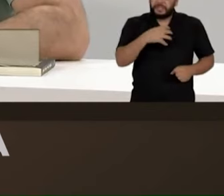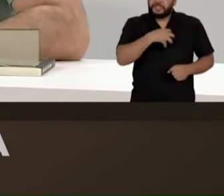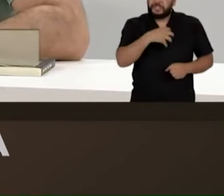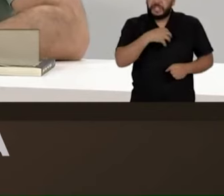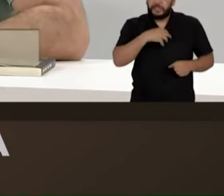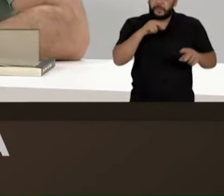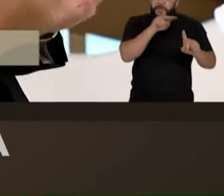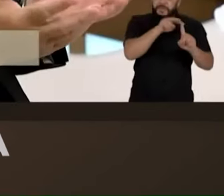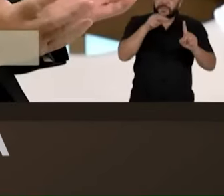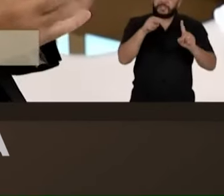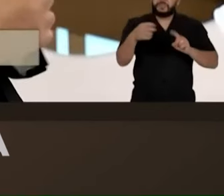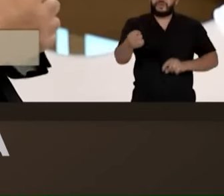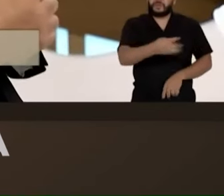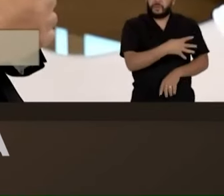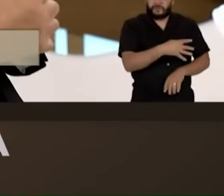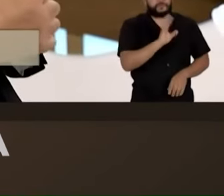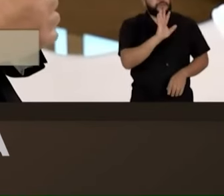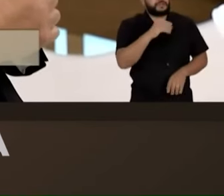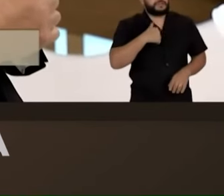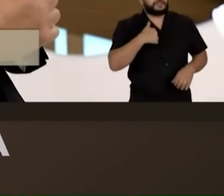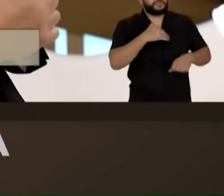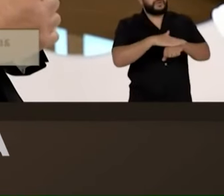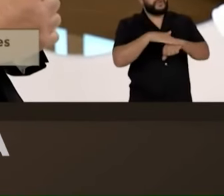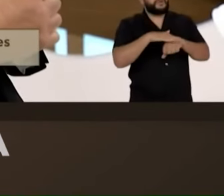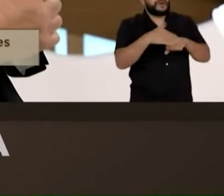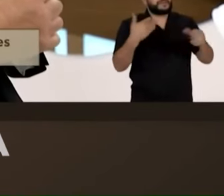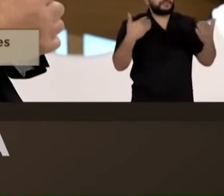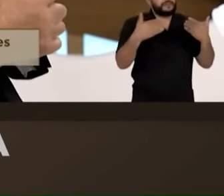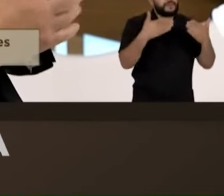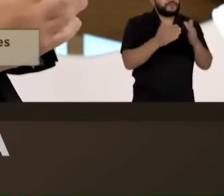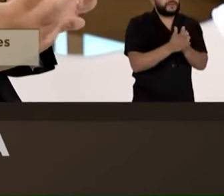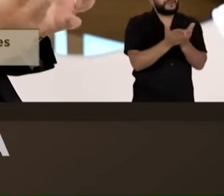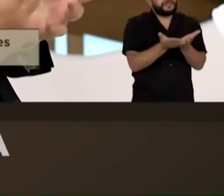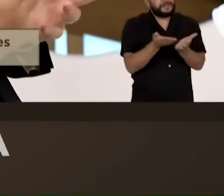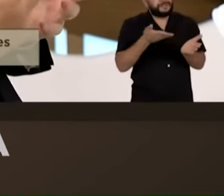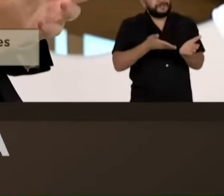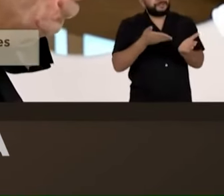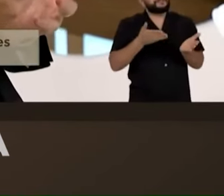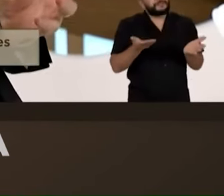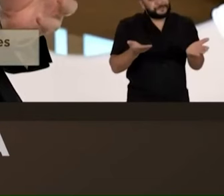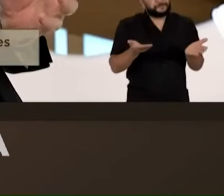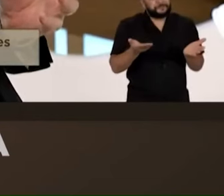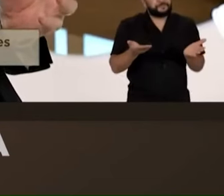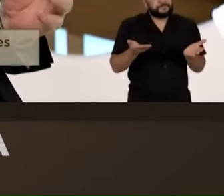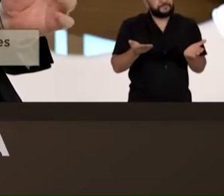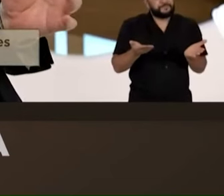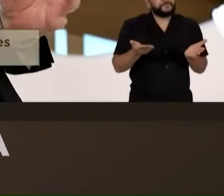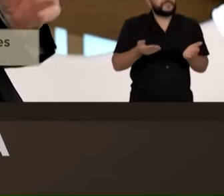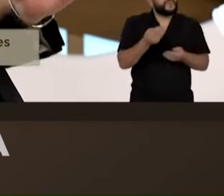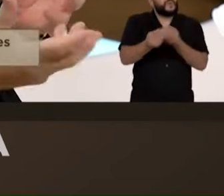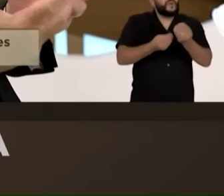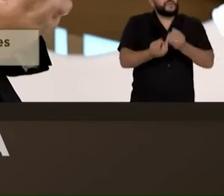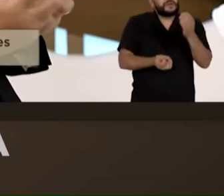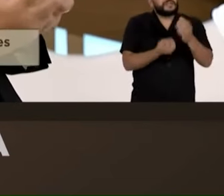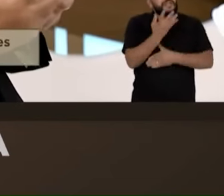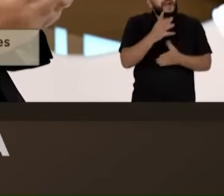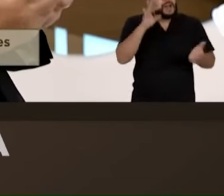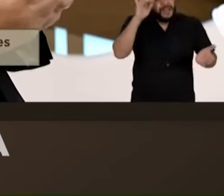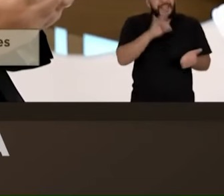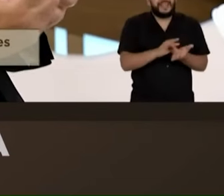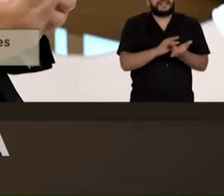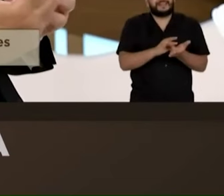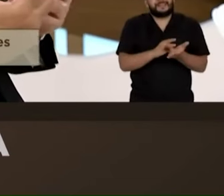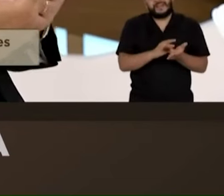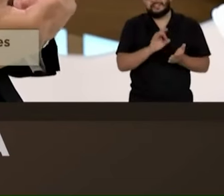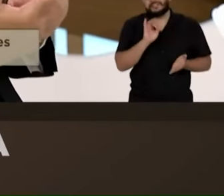deles, né, e a gente conversa bastante sobre isso também, né, nesse livro que a Daniela mostrava, é criar uma realidade simulada.